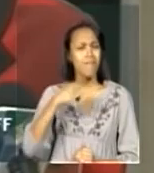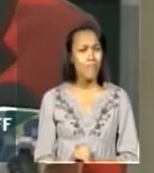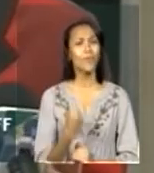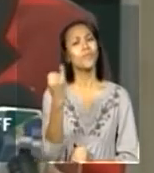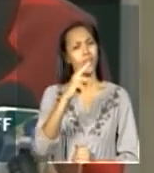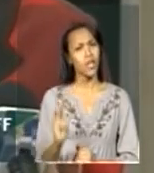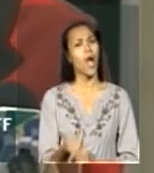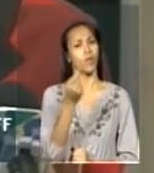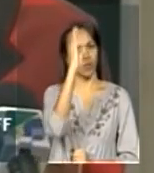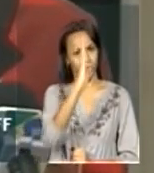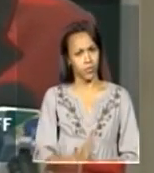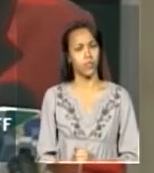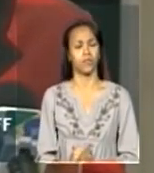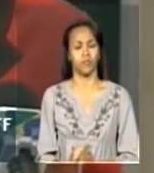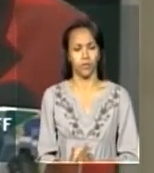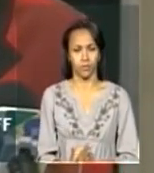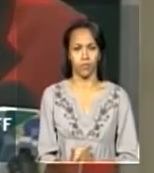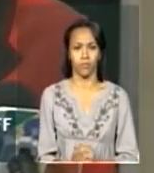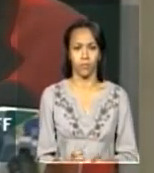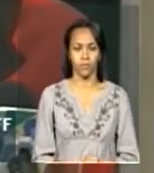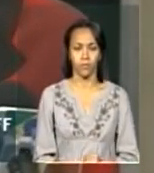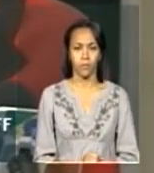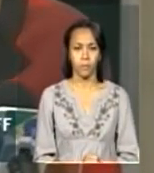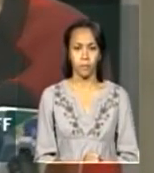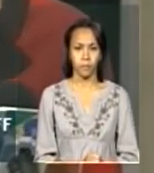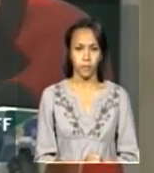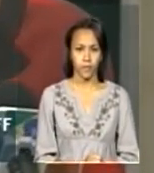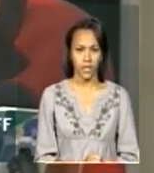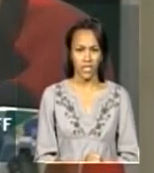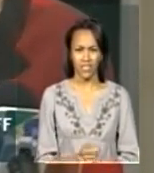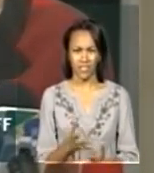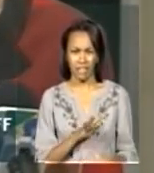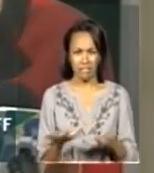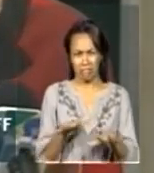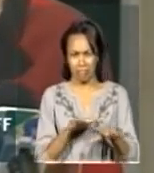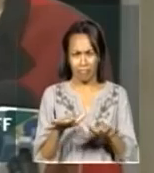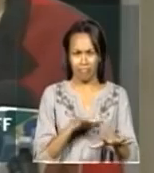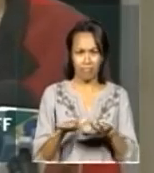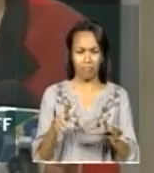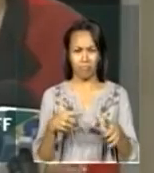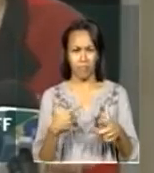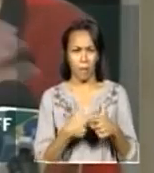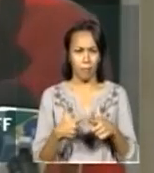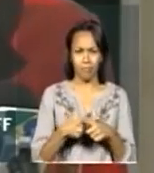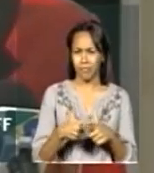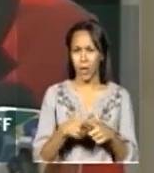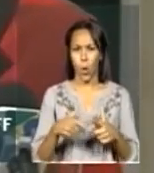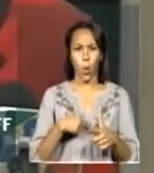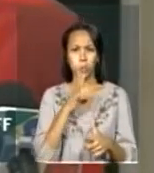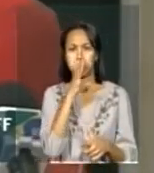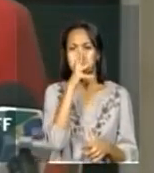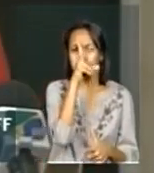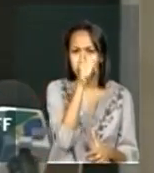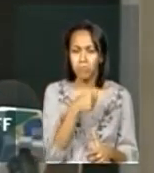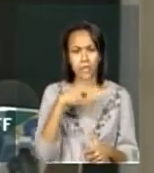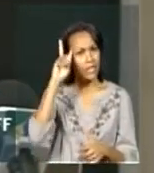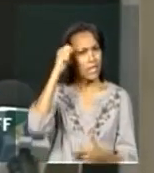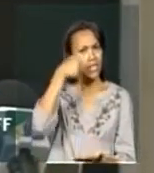Brasil. sem eh turbulência, sem nenhuma medida arbitrária,